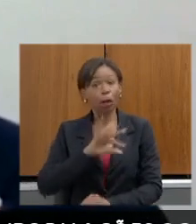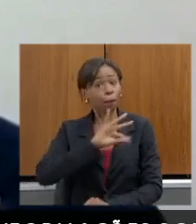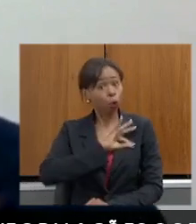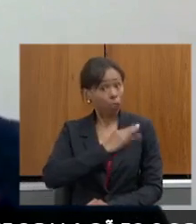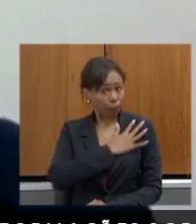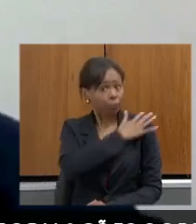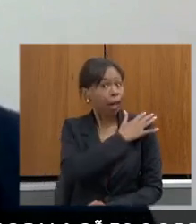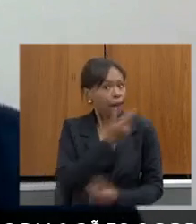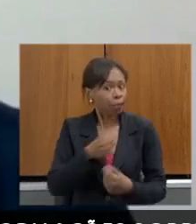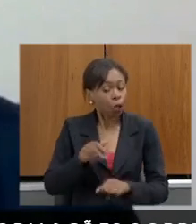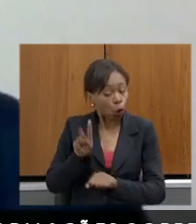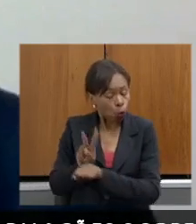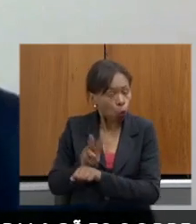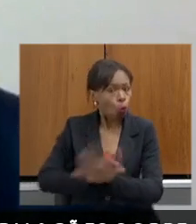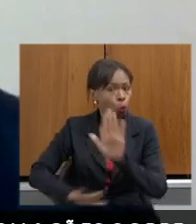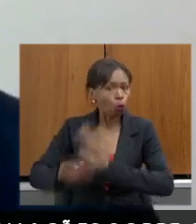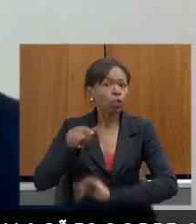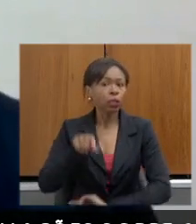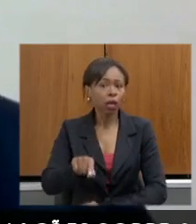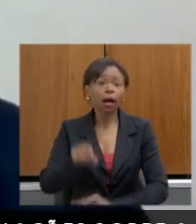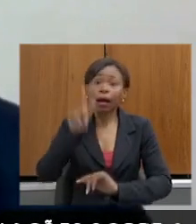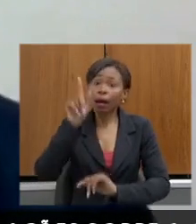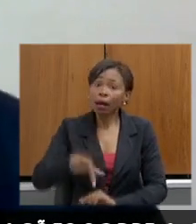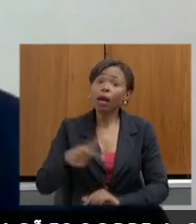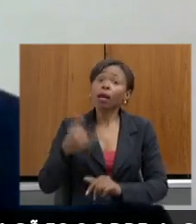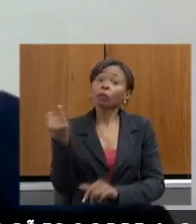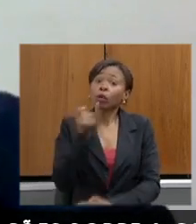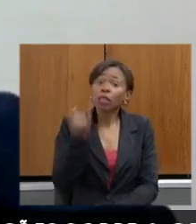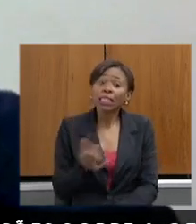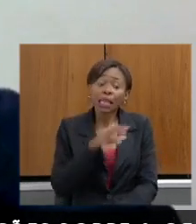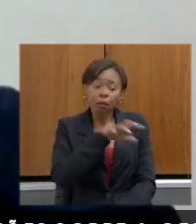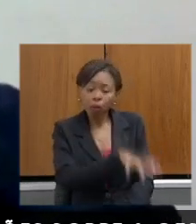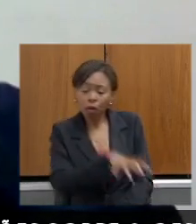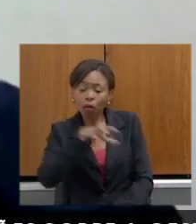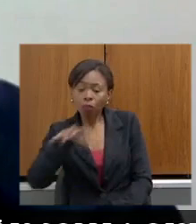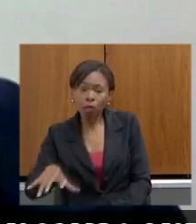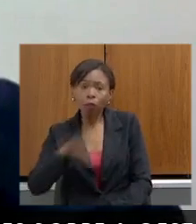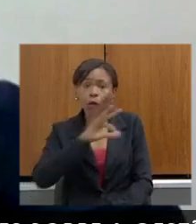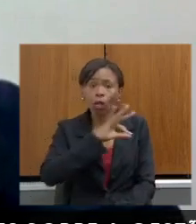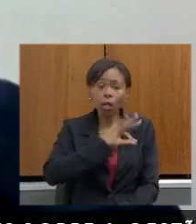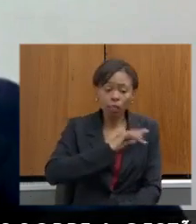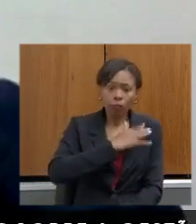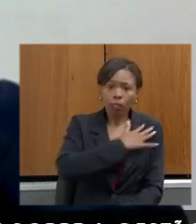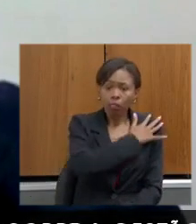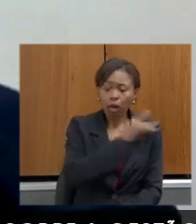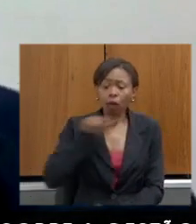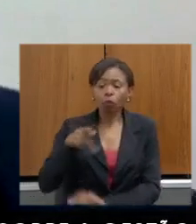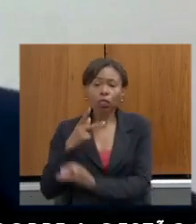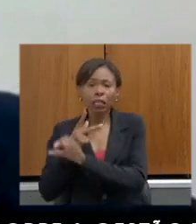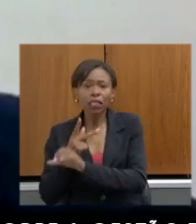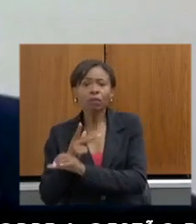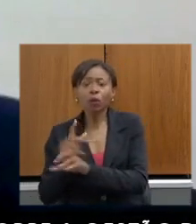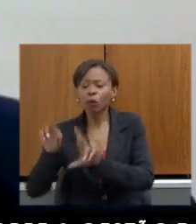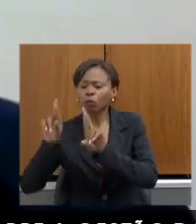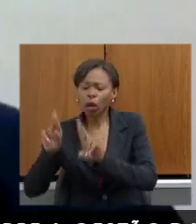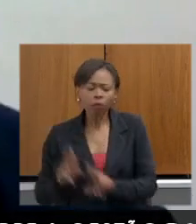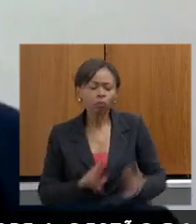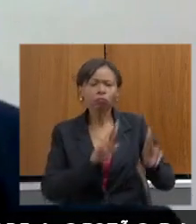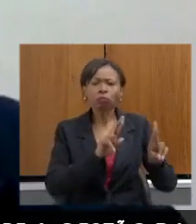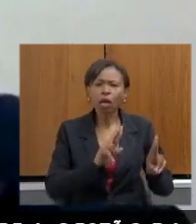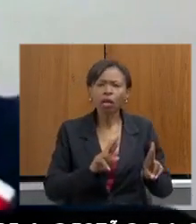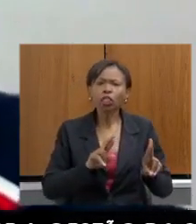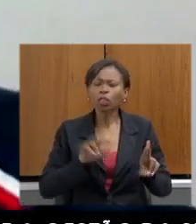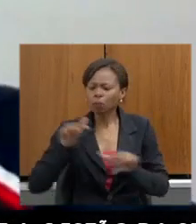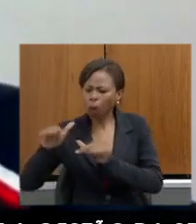muito importante Isso é uma integração cada um fazendo aquilo ele é de competência e para poder chegar